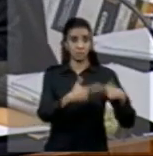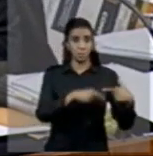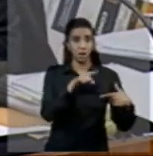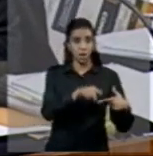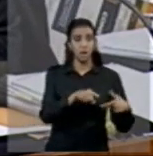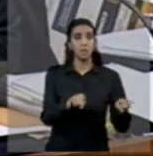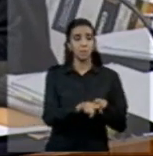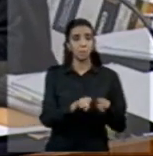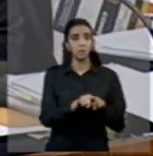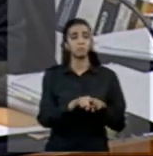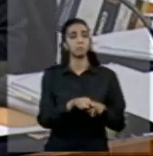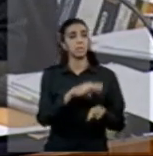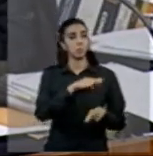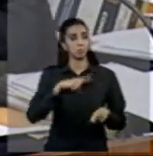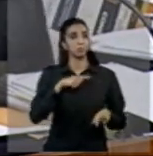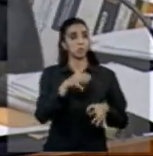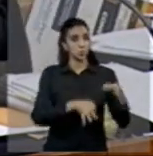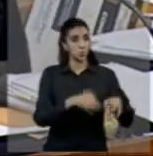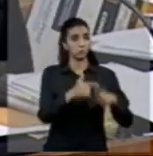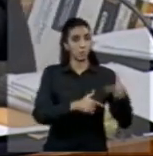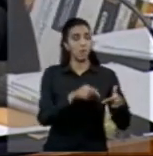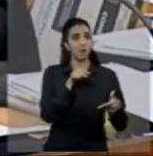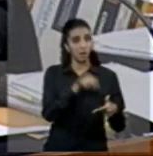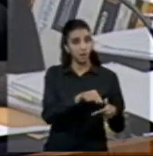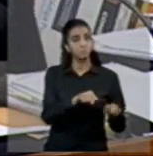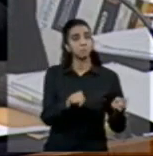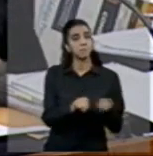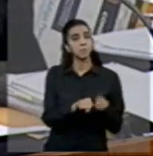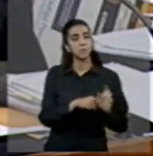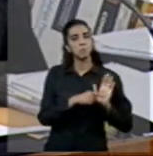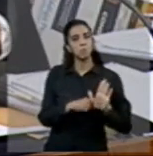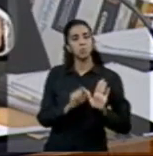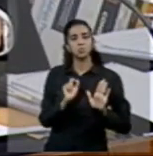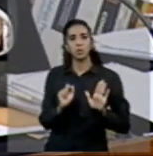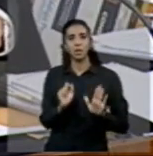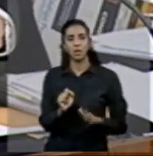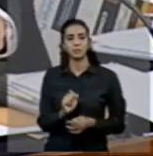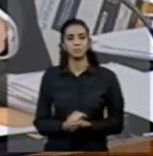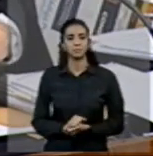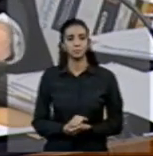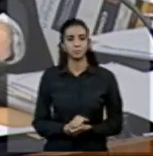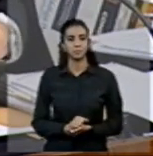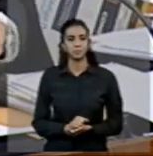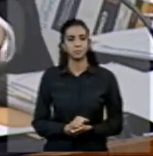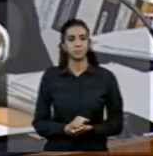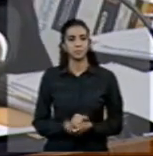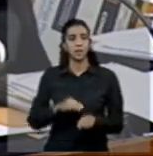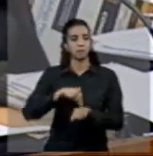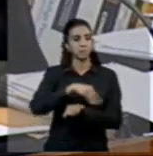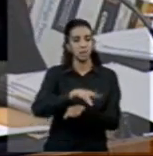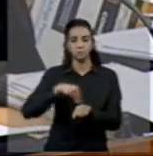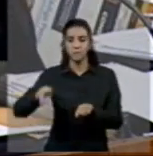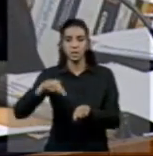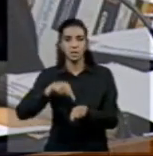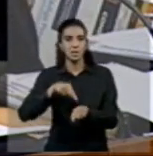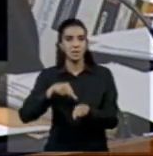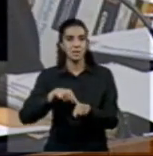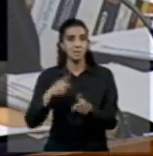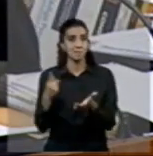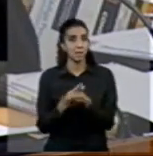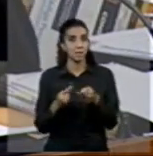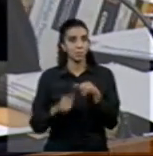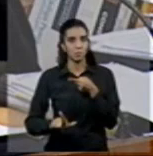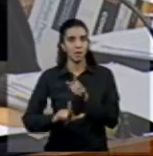da Justiça do Trabalho, ela consiste, como o próprio nome diz, intermediação ilícita de mão de